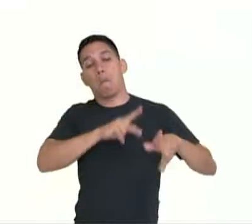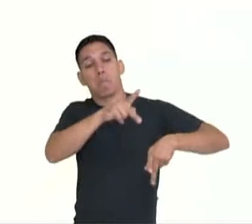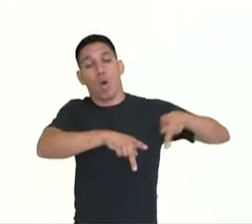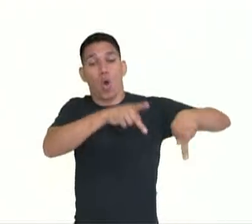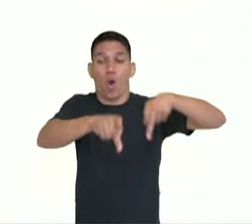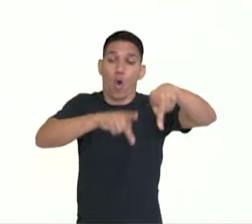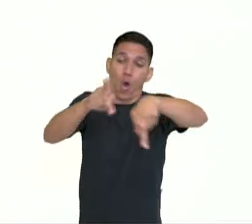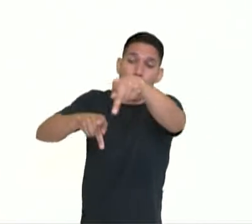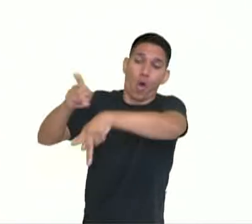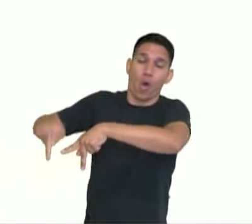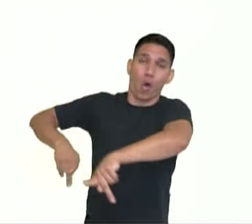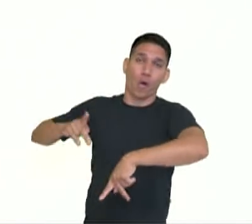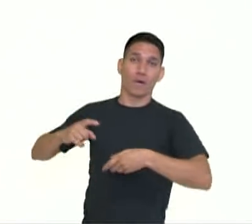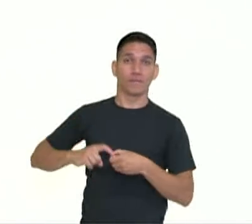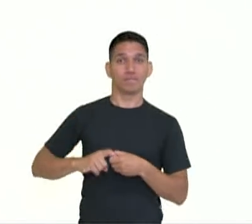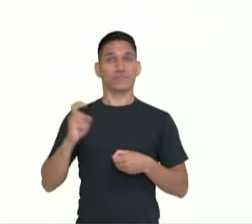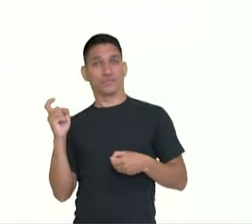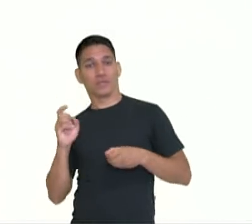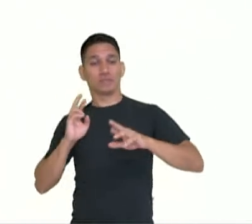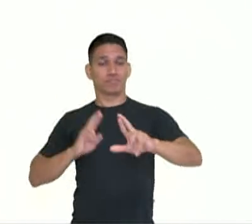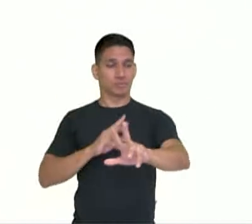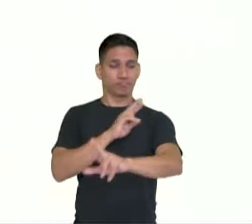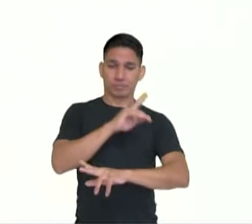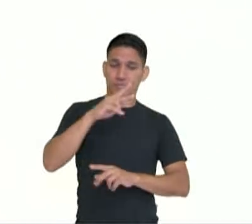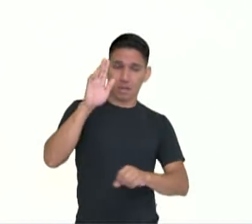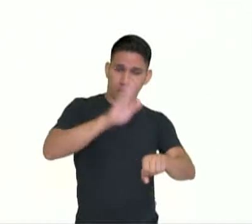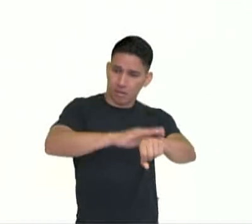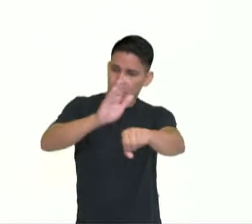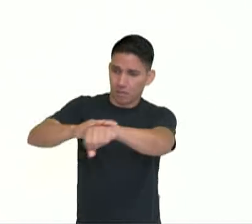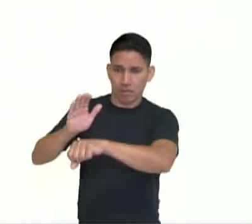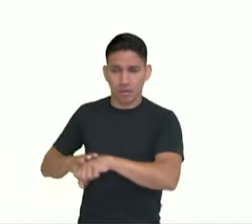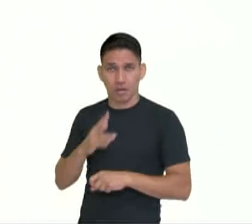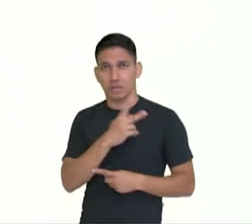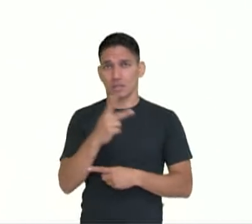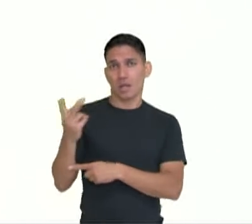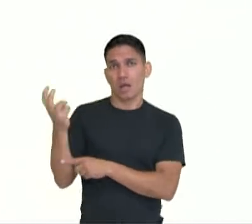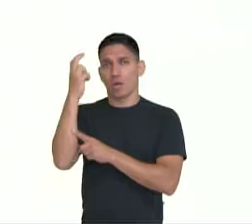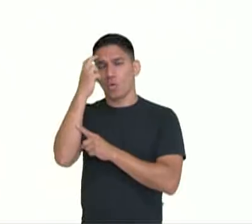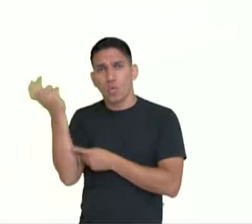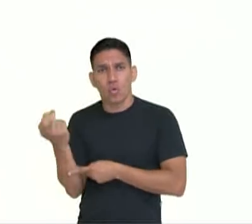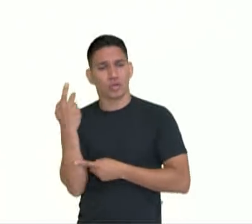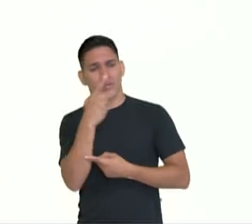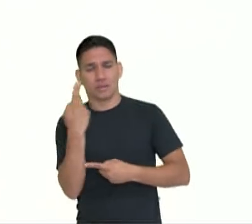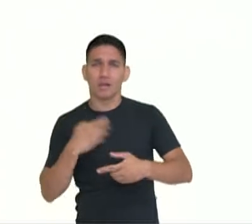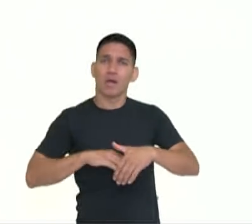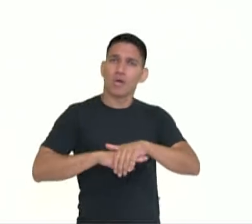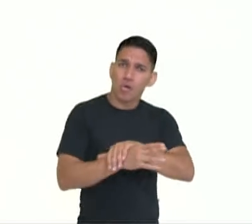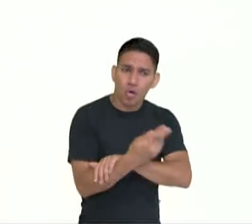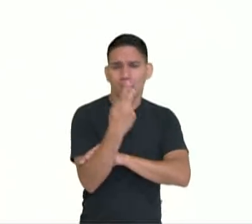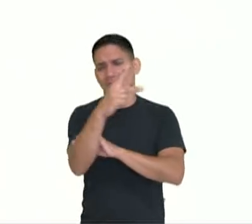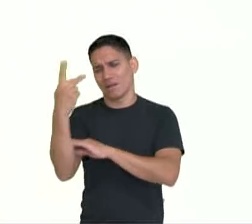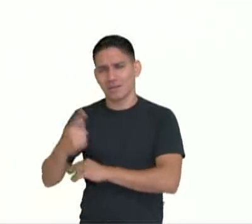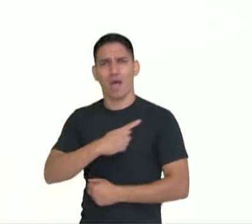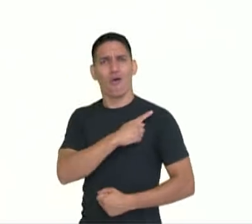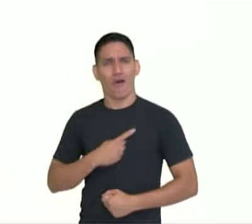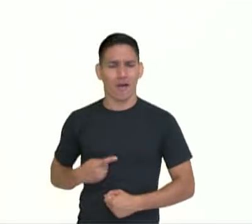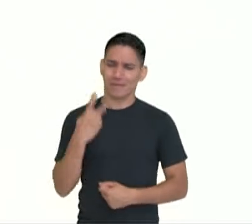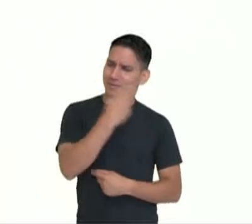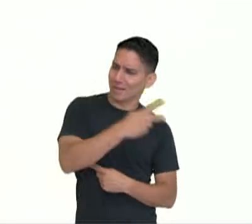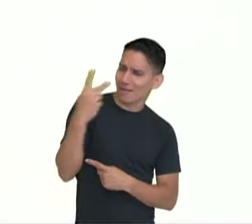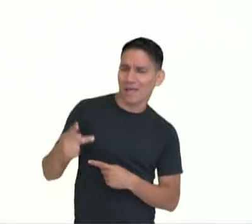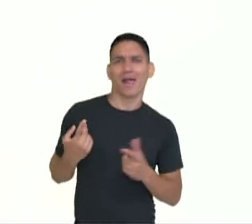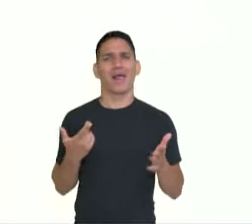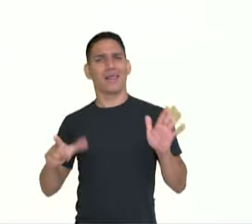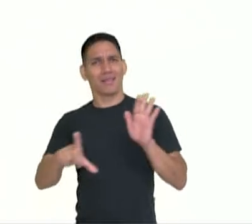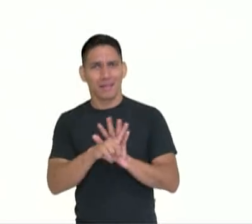ali, independentes, distintos, cada um com a sua cultura, com o seu costume, cada um com o seu governo, com a sua lei. Entre